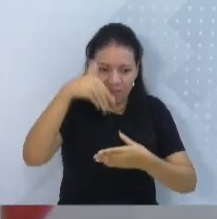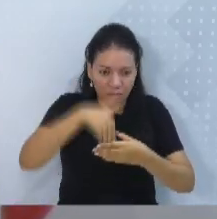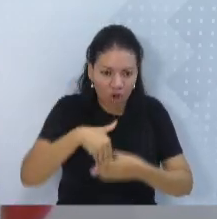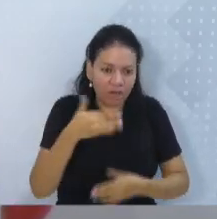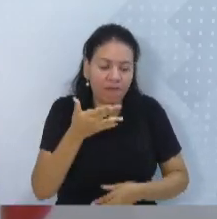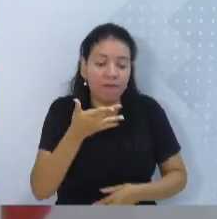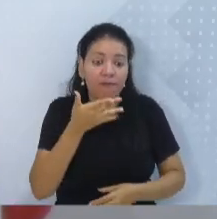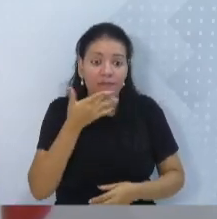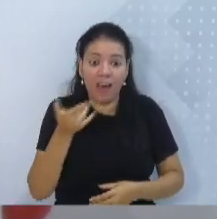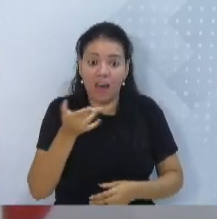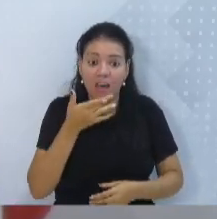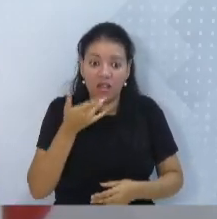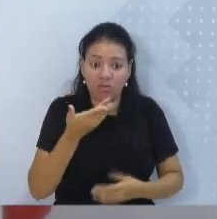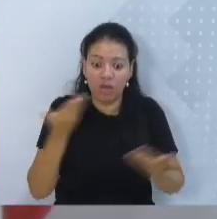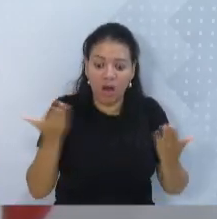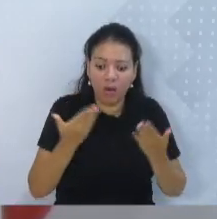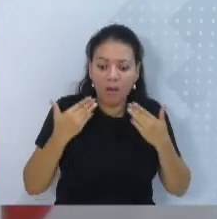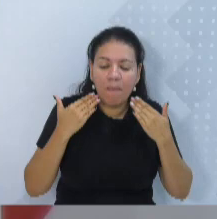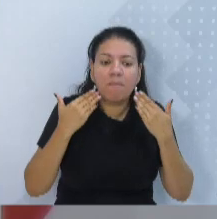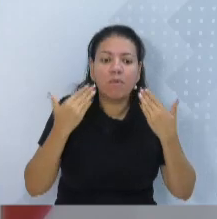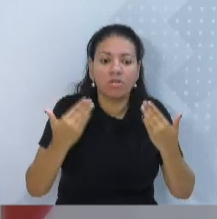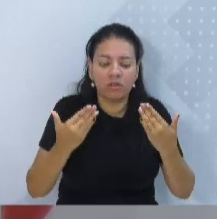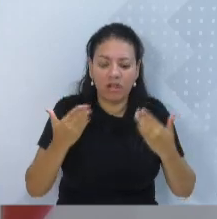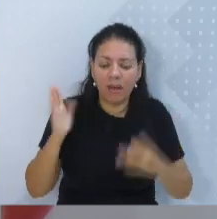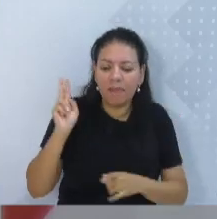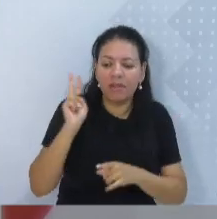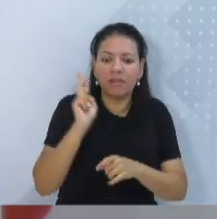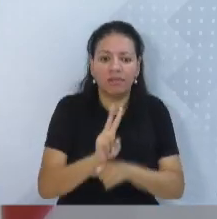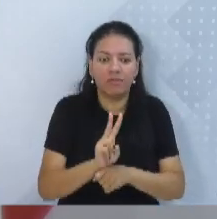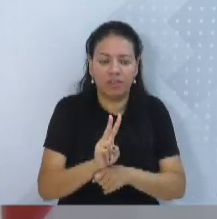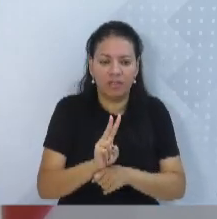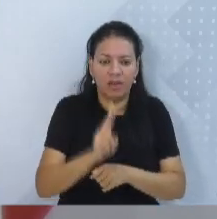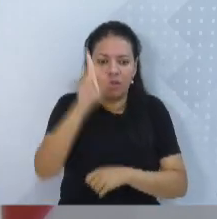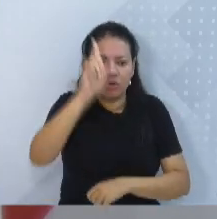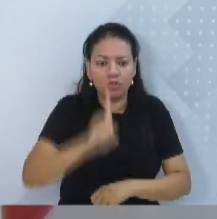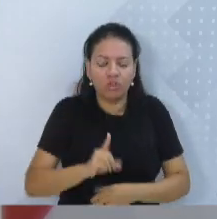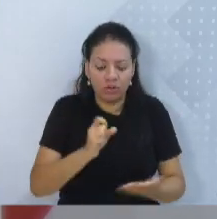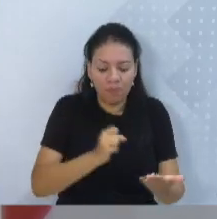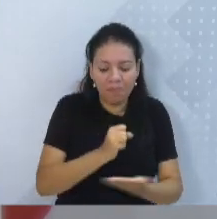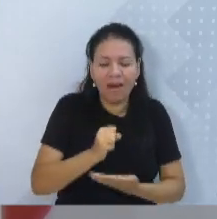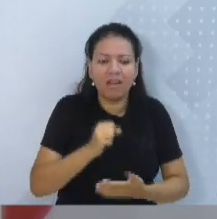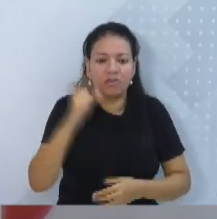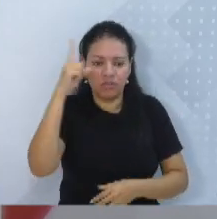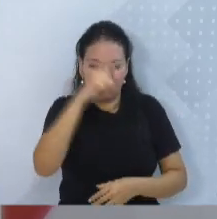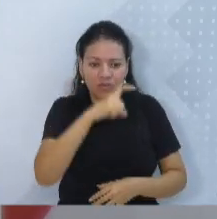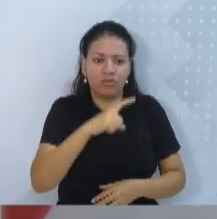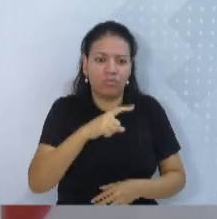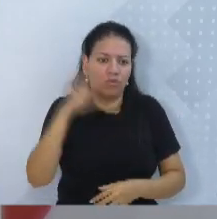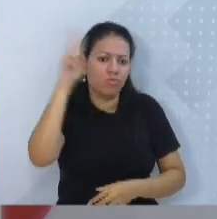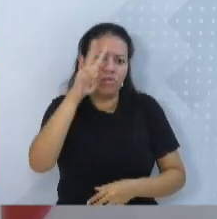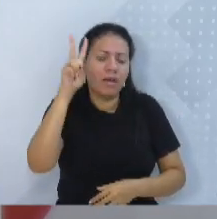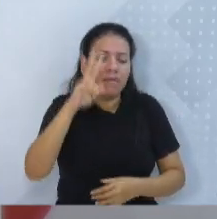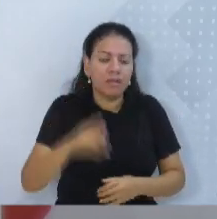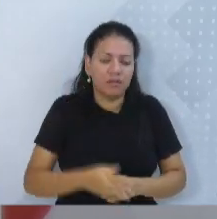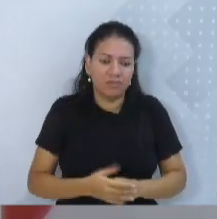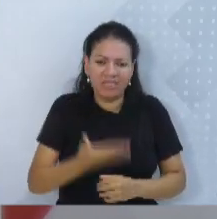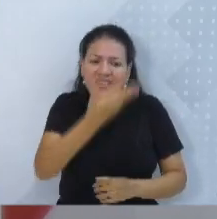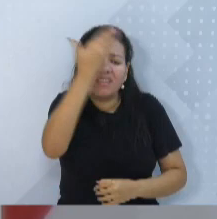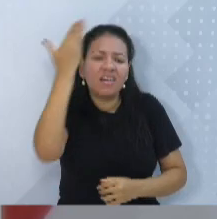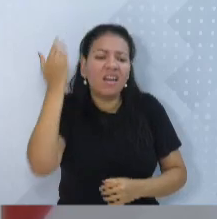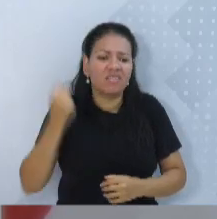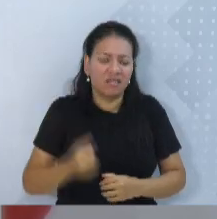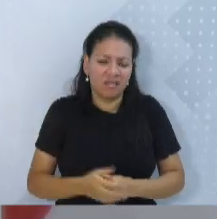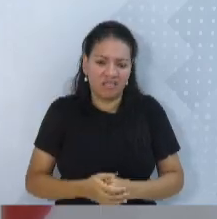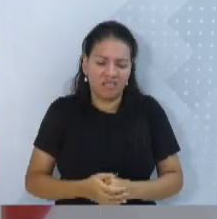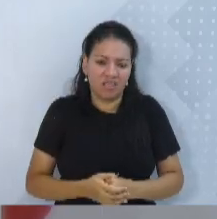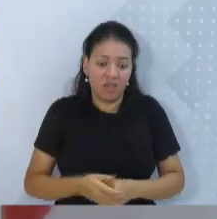agora dá a cara para bater para defender o direito básico é difícil daí ninguém lembra né mas